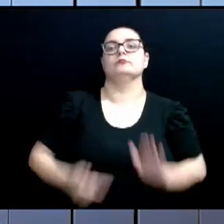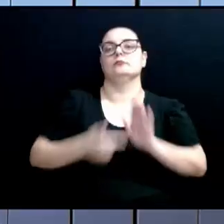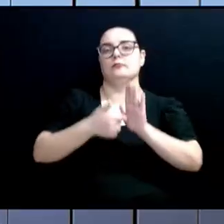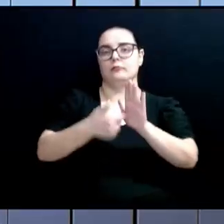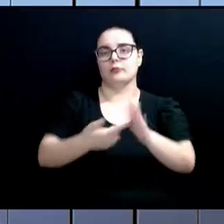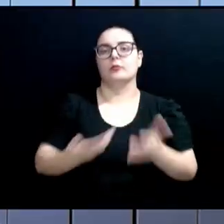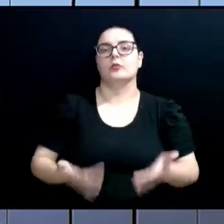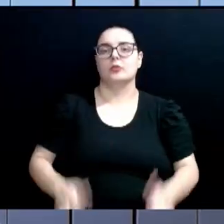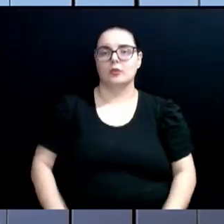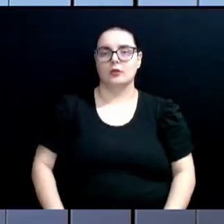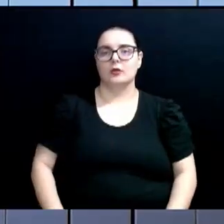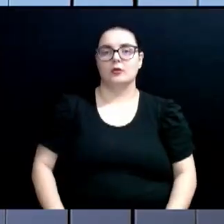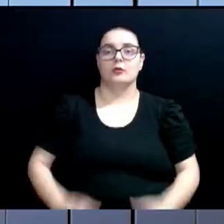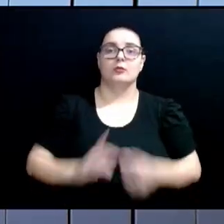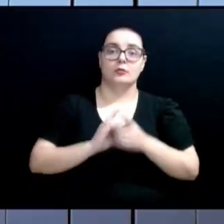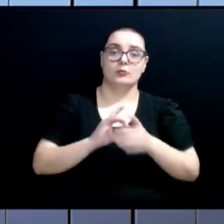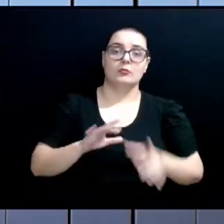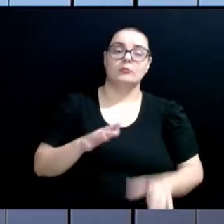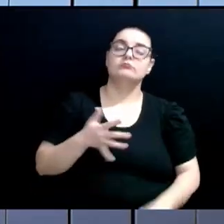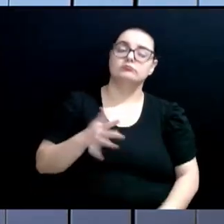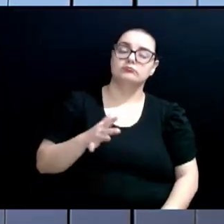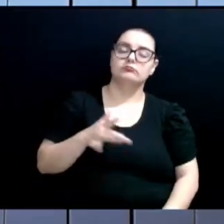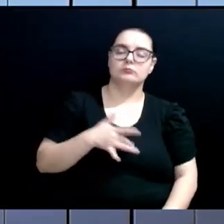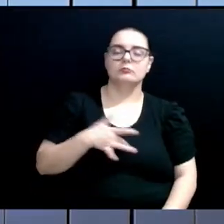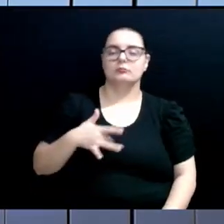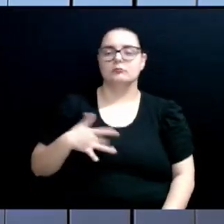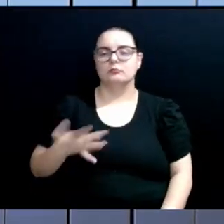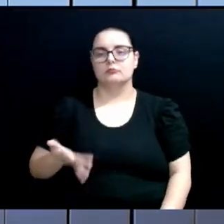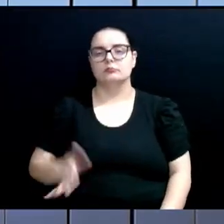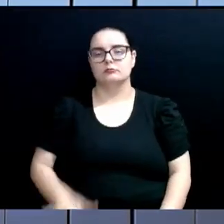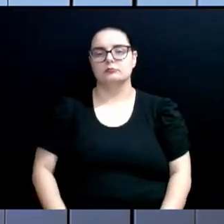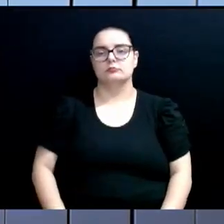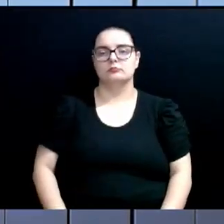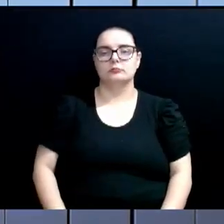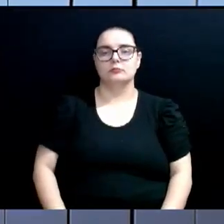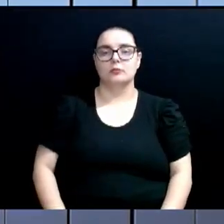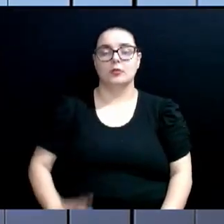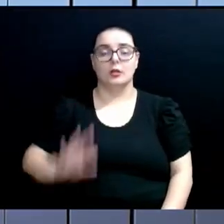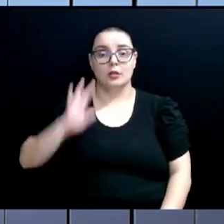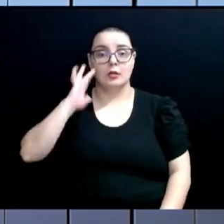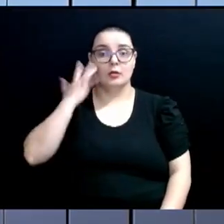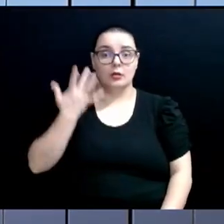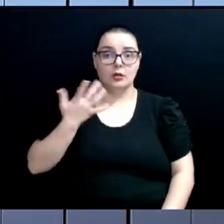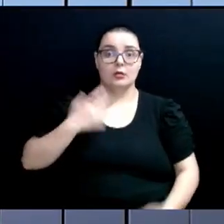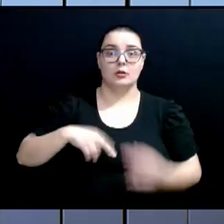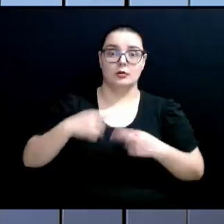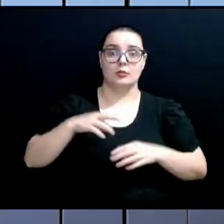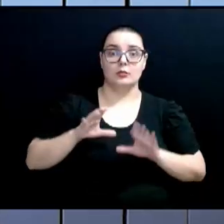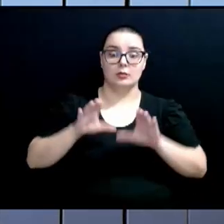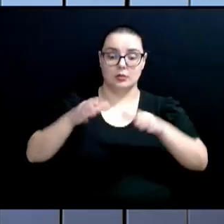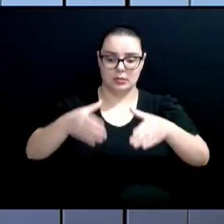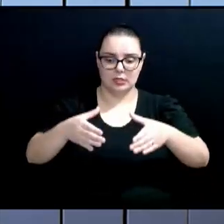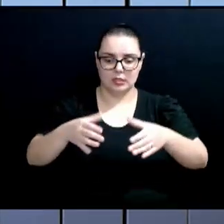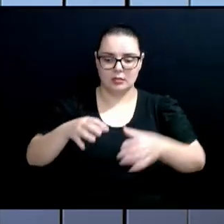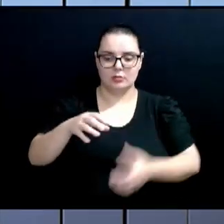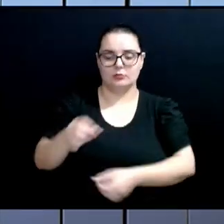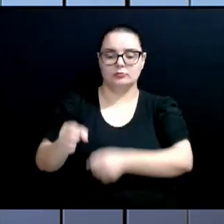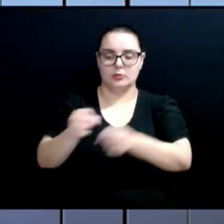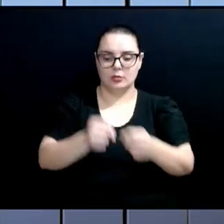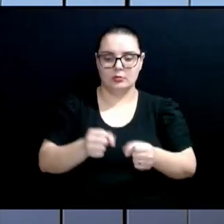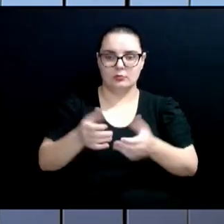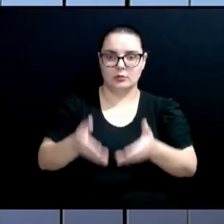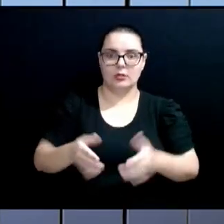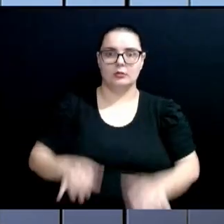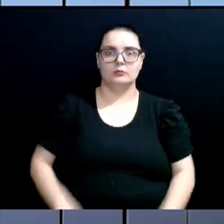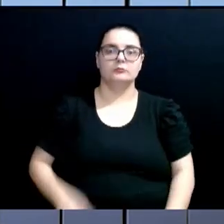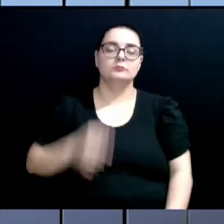uma democracia é mais ou menos saudável, né? Eu acho que a questão da centralização do poder, ela também é